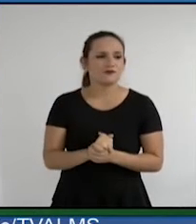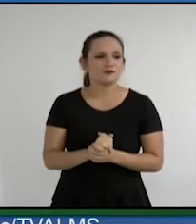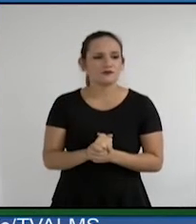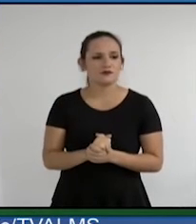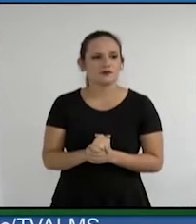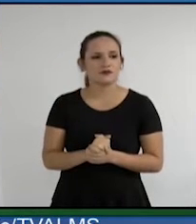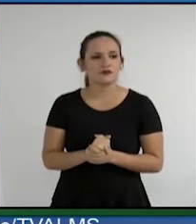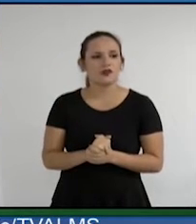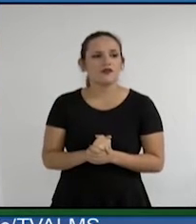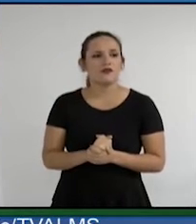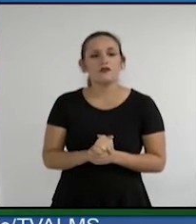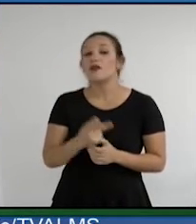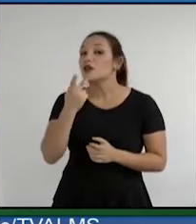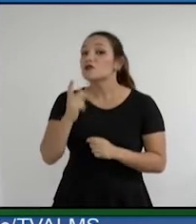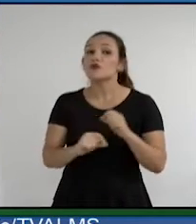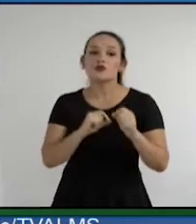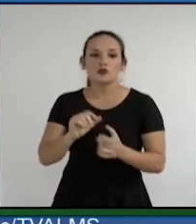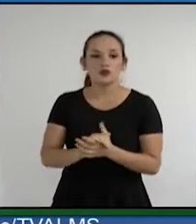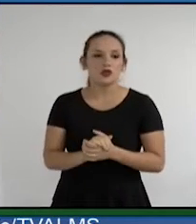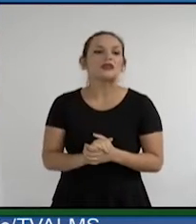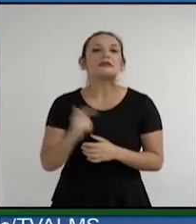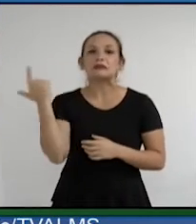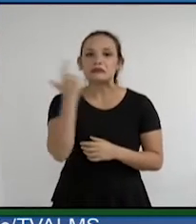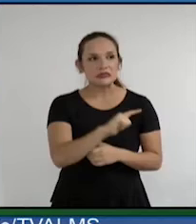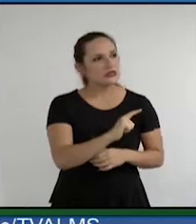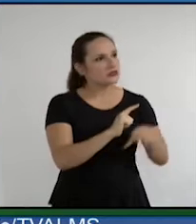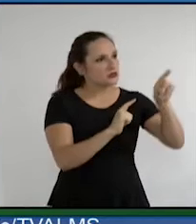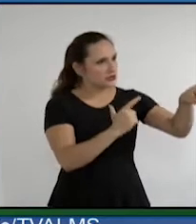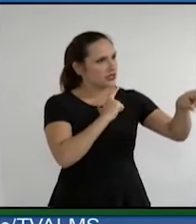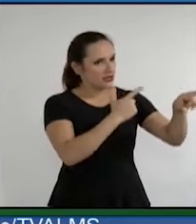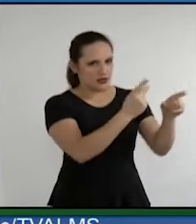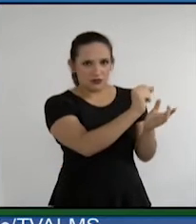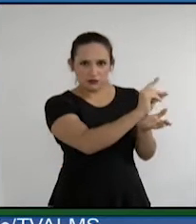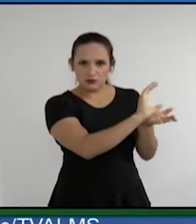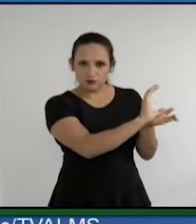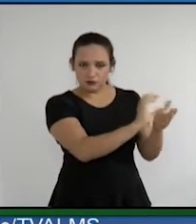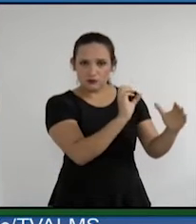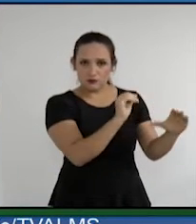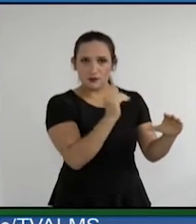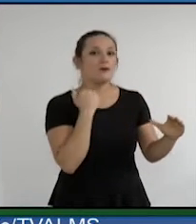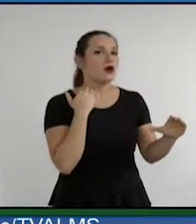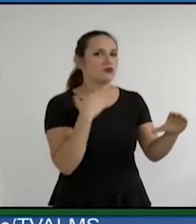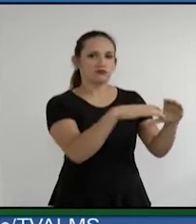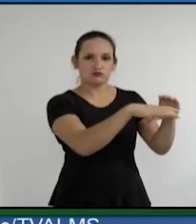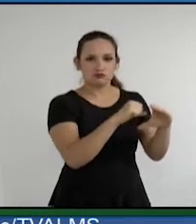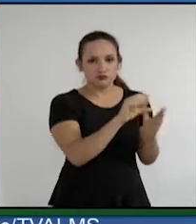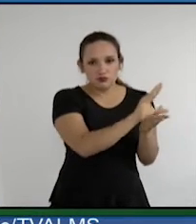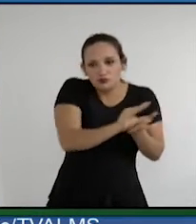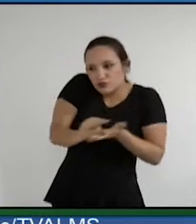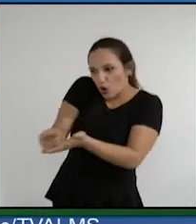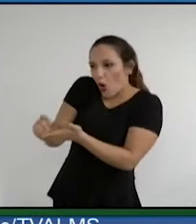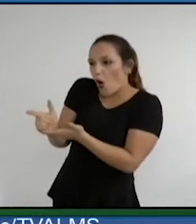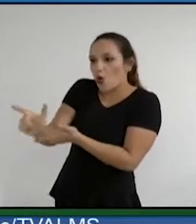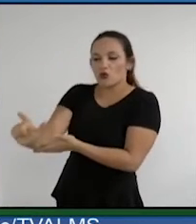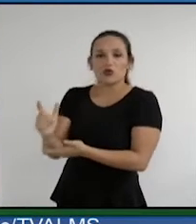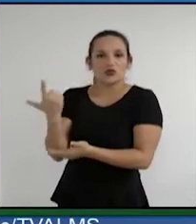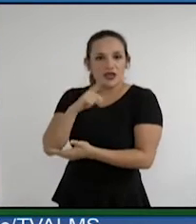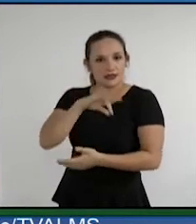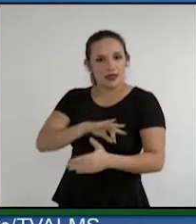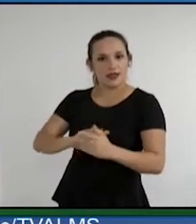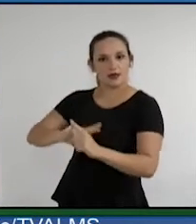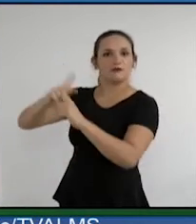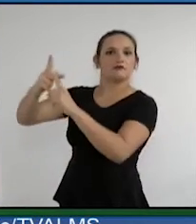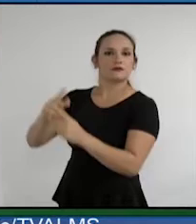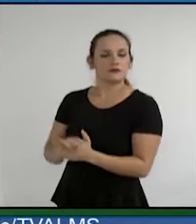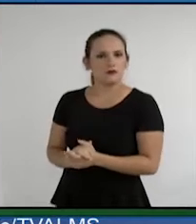a fonte, disse, eu vou tirar desse recurso aqui para fazer a transformação de abono em salário. Então